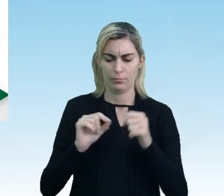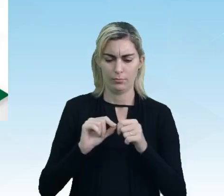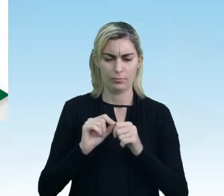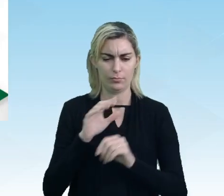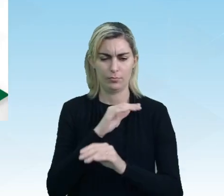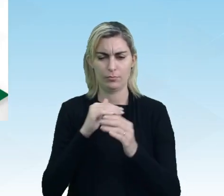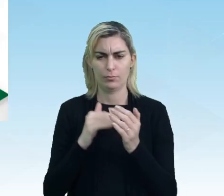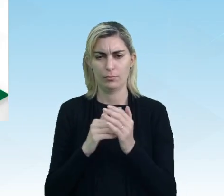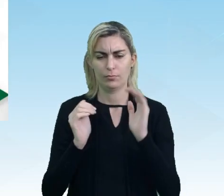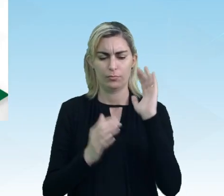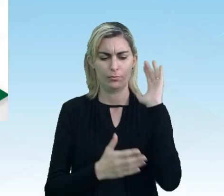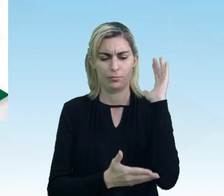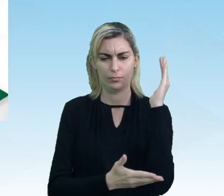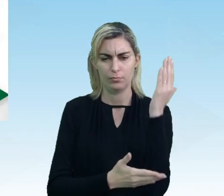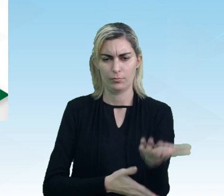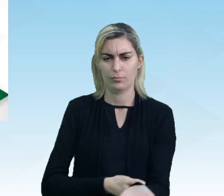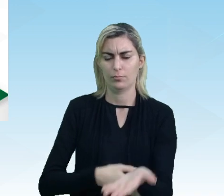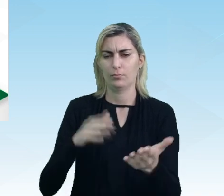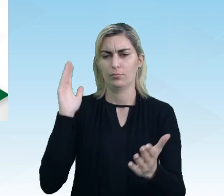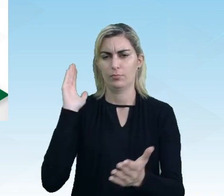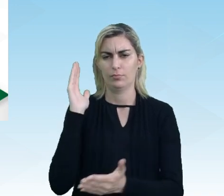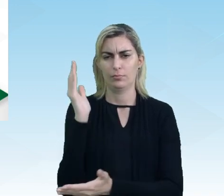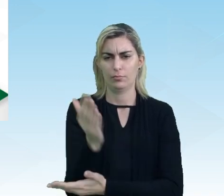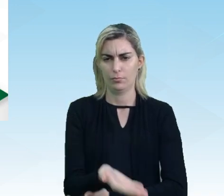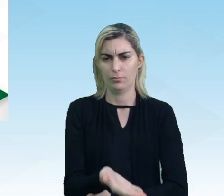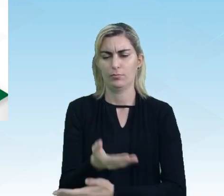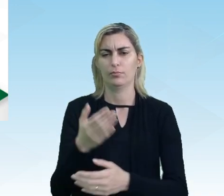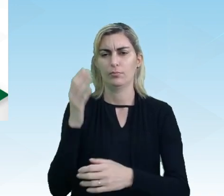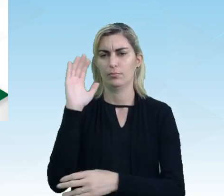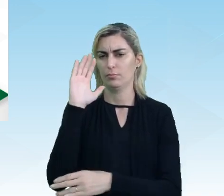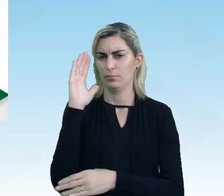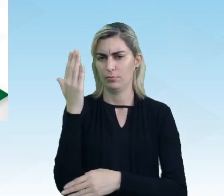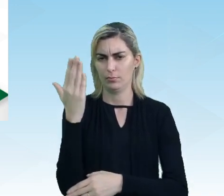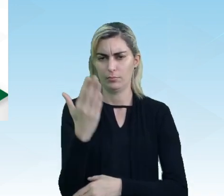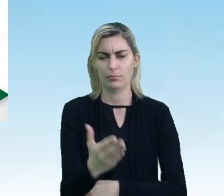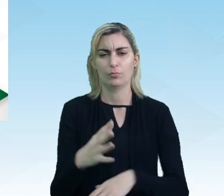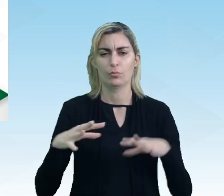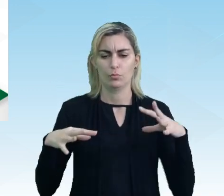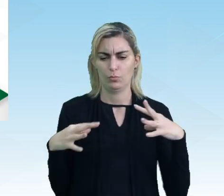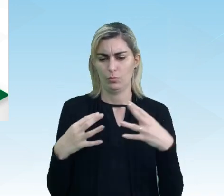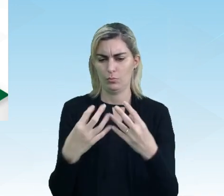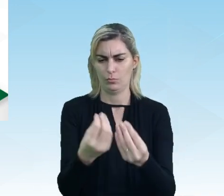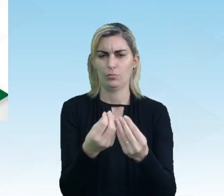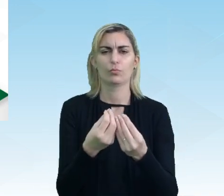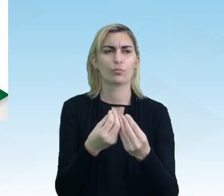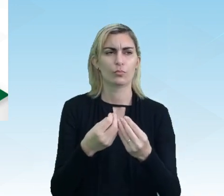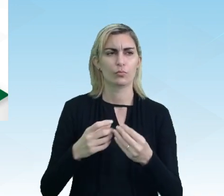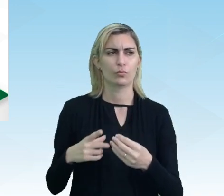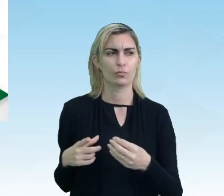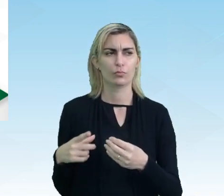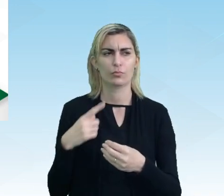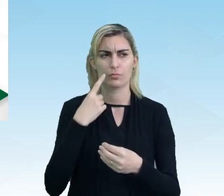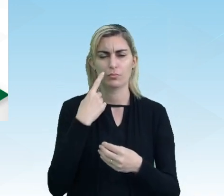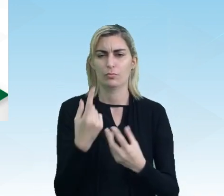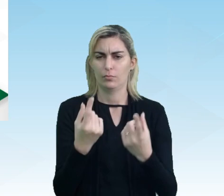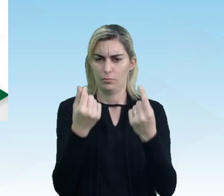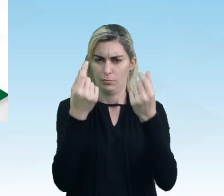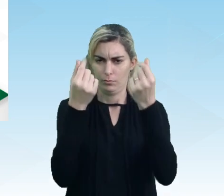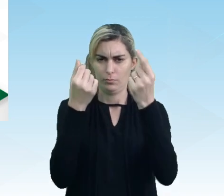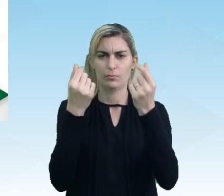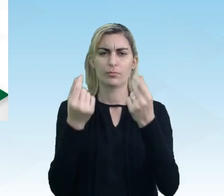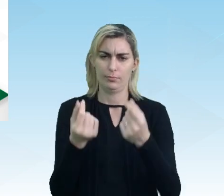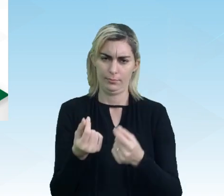totalmente um desmatamento aí de madeira. Tudo aí, com o símbolo cifrão, dinheiro, lucro,